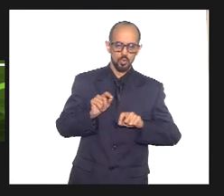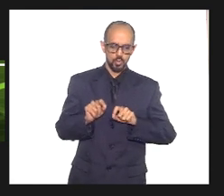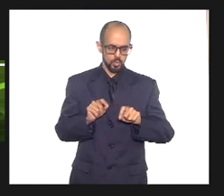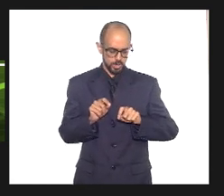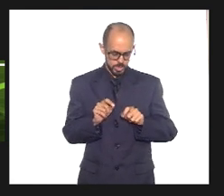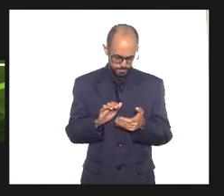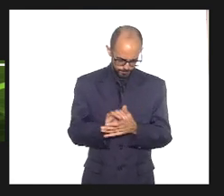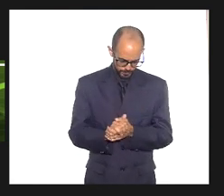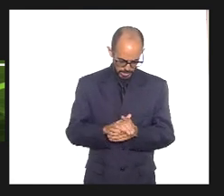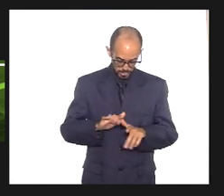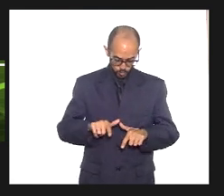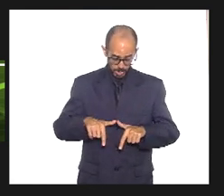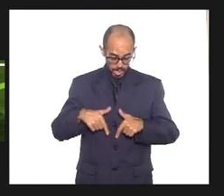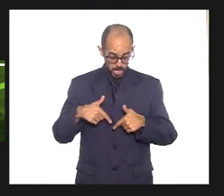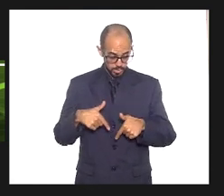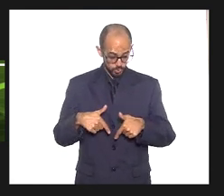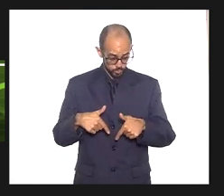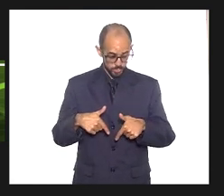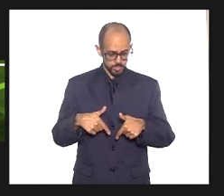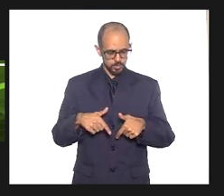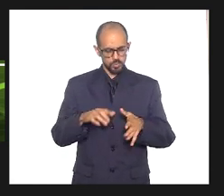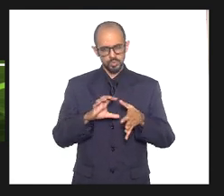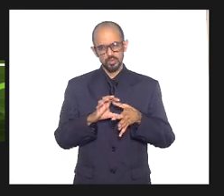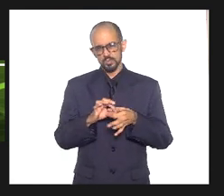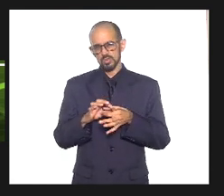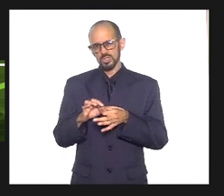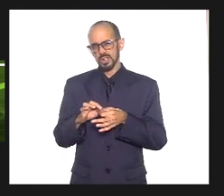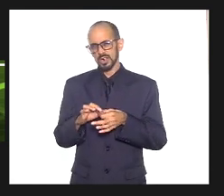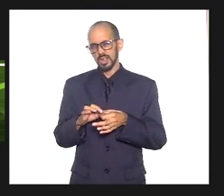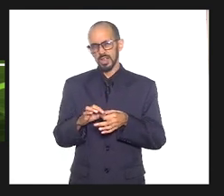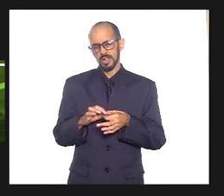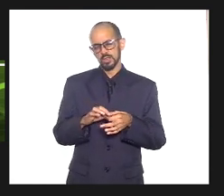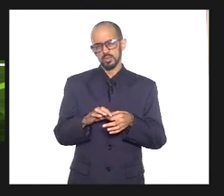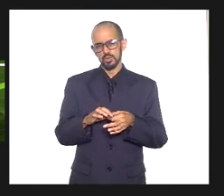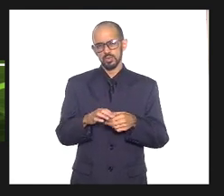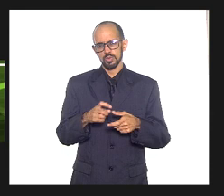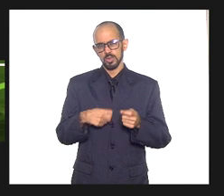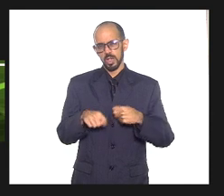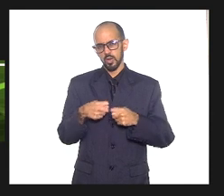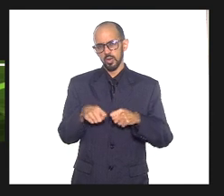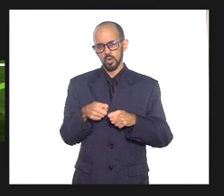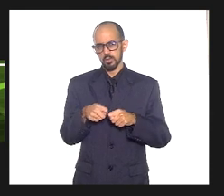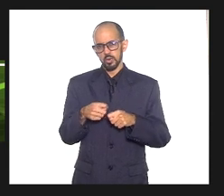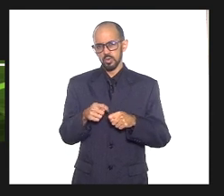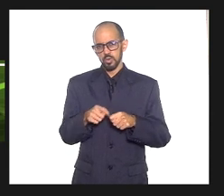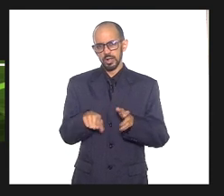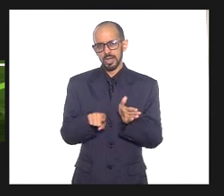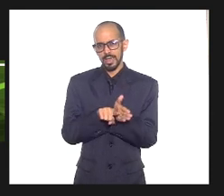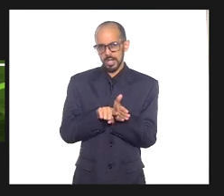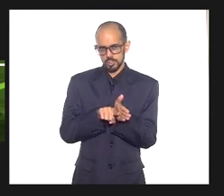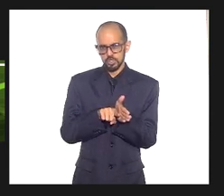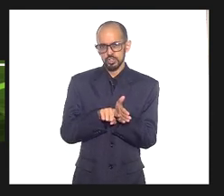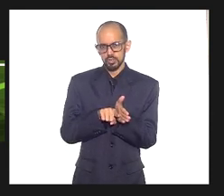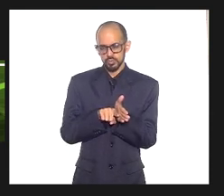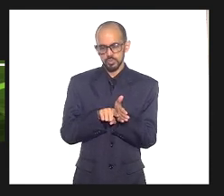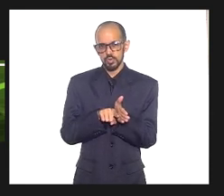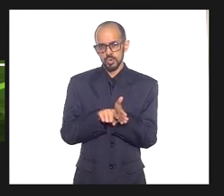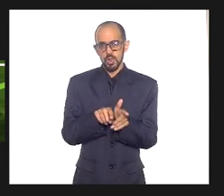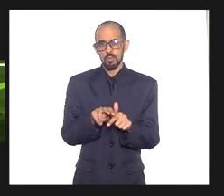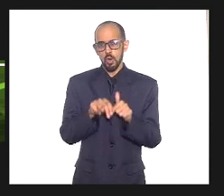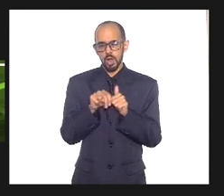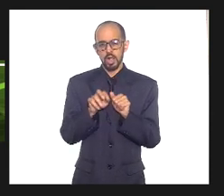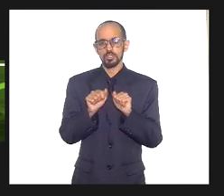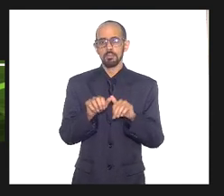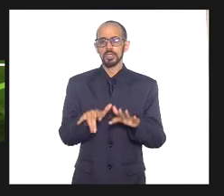sua atuação. É um cenário do ponto de vista econômico desfavorável em face da pandemia, mas também